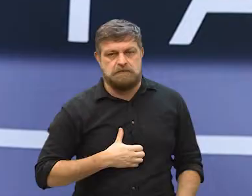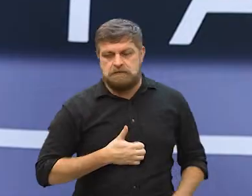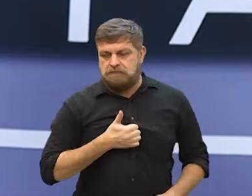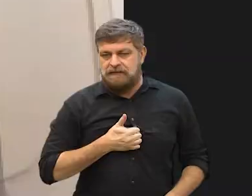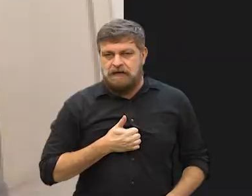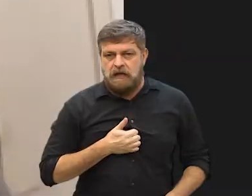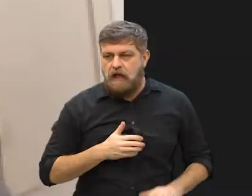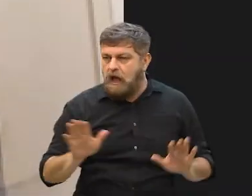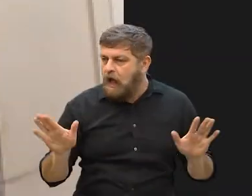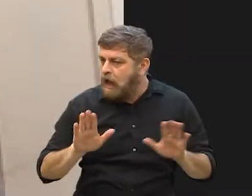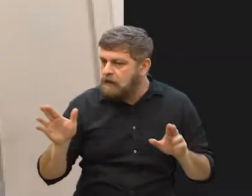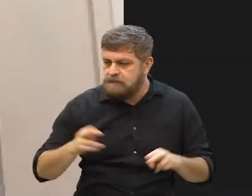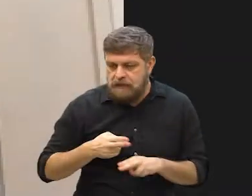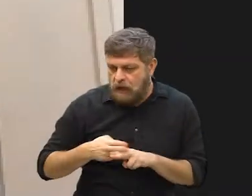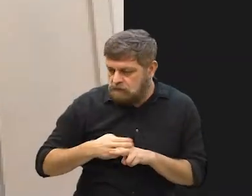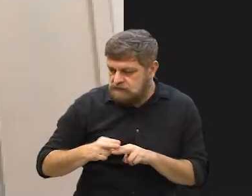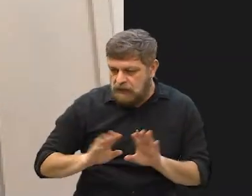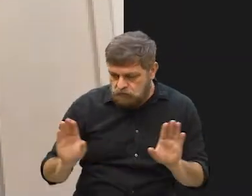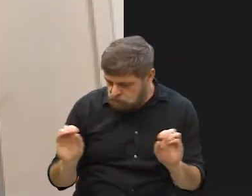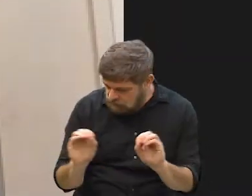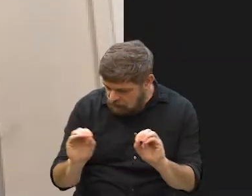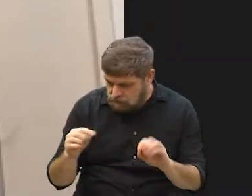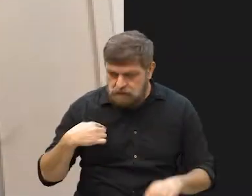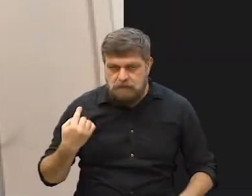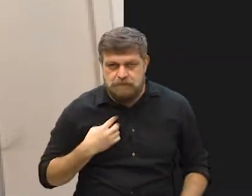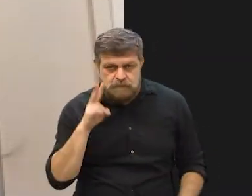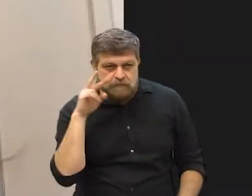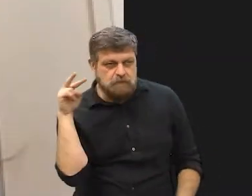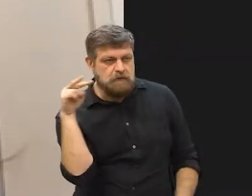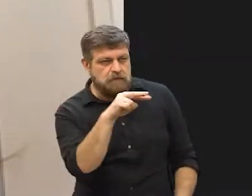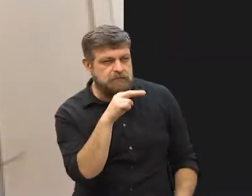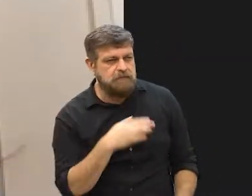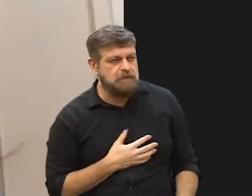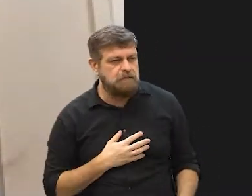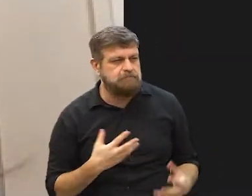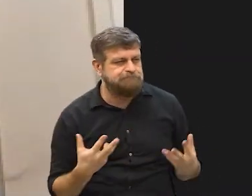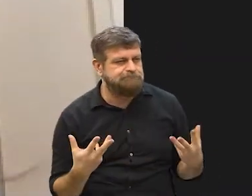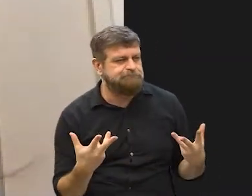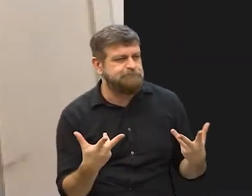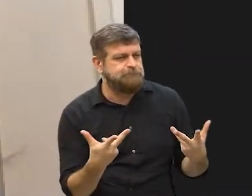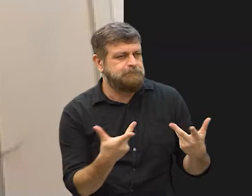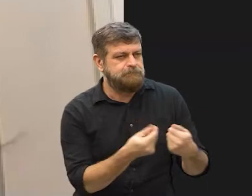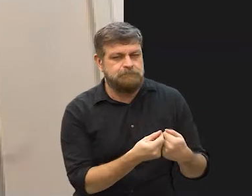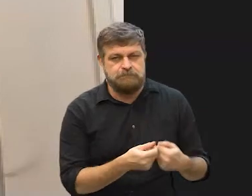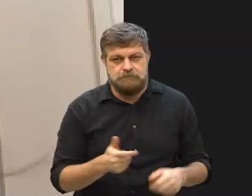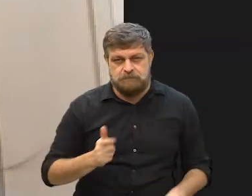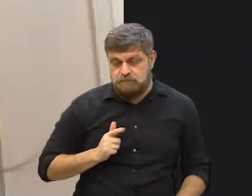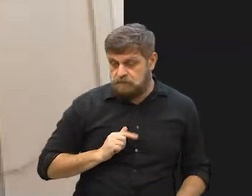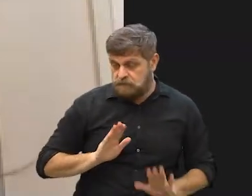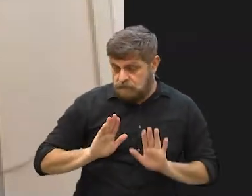nada vulgar, nada parecendo, dava um tom, assim, de sensualidade, mas nada que